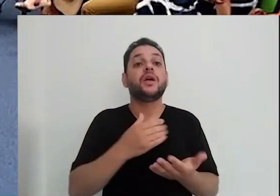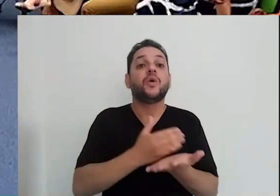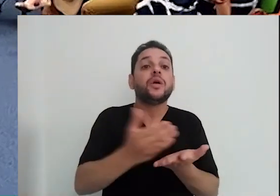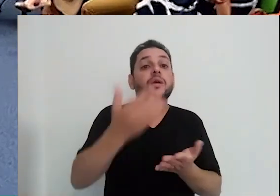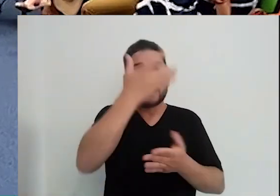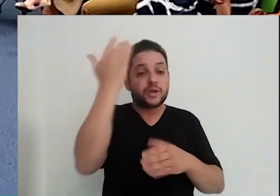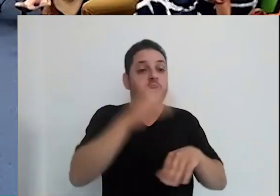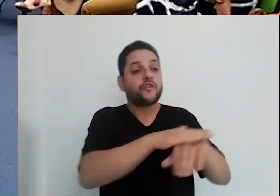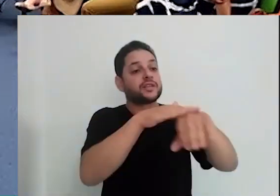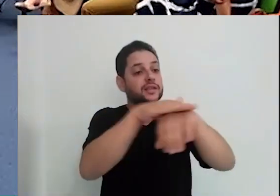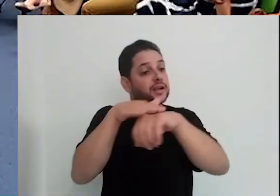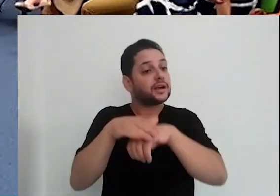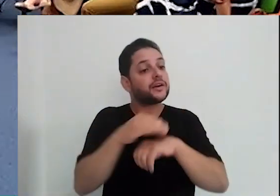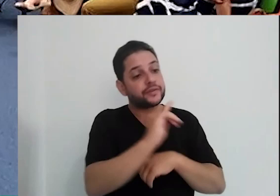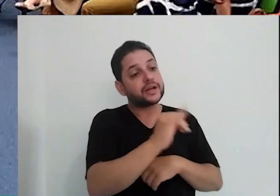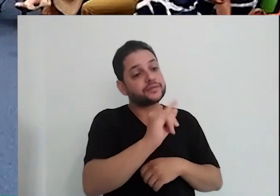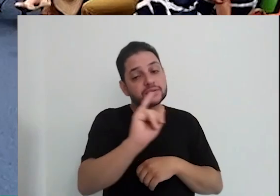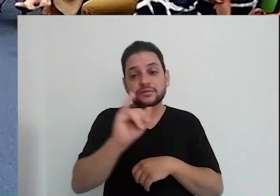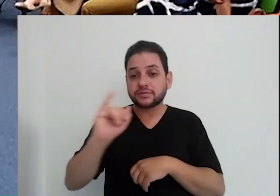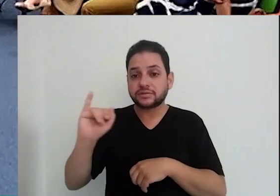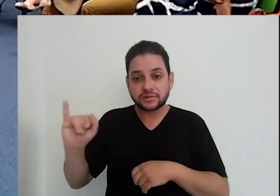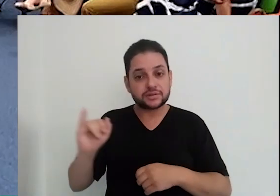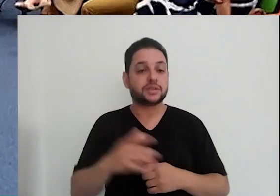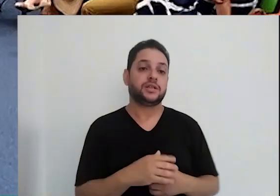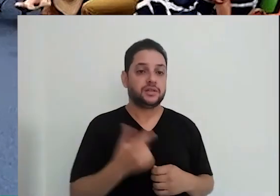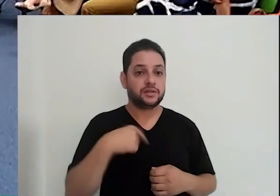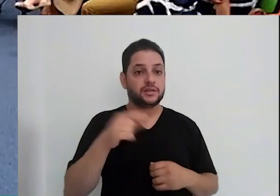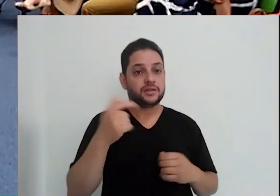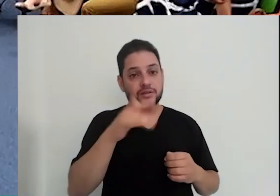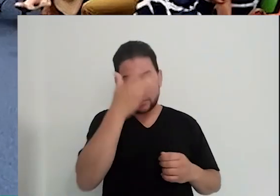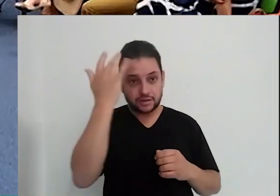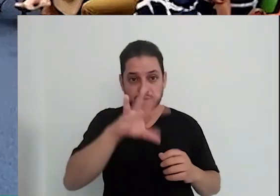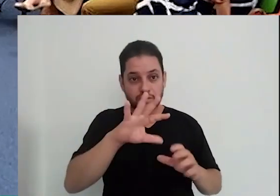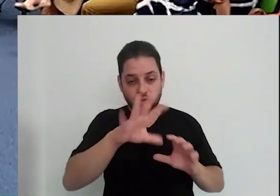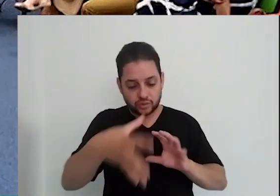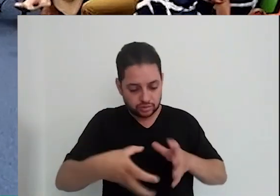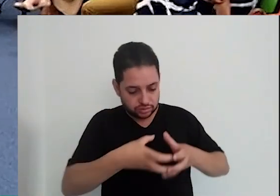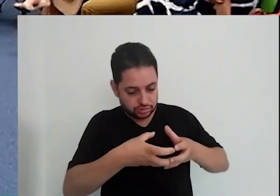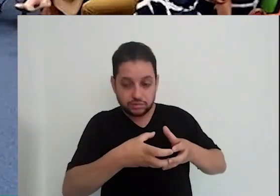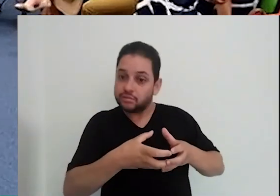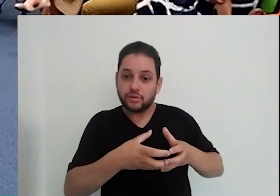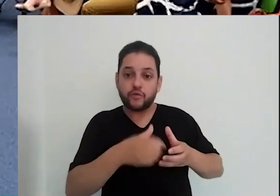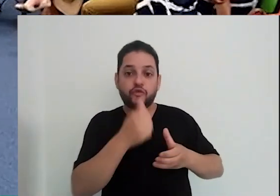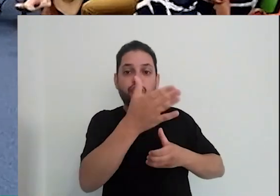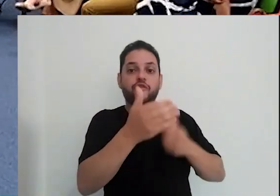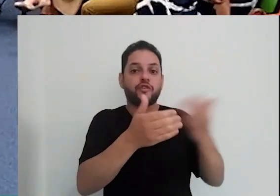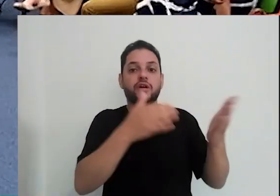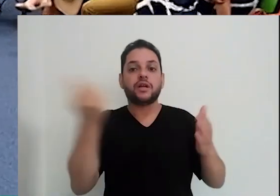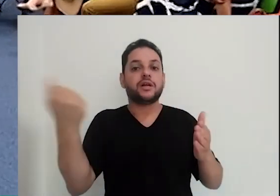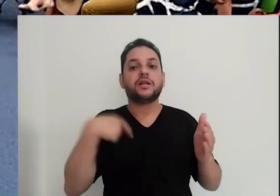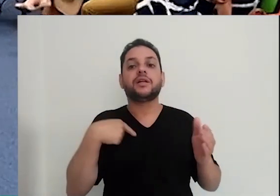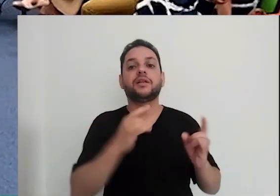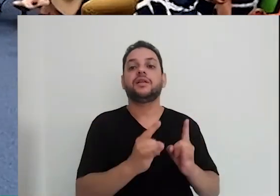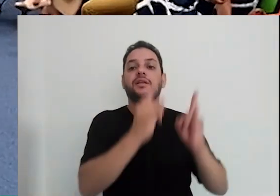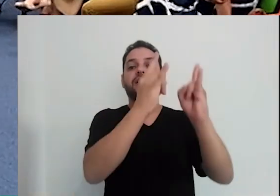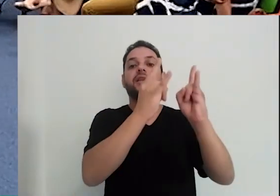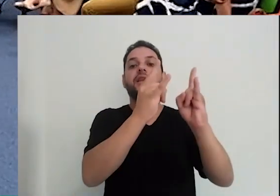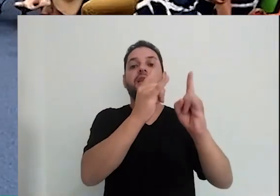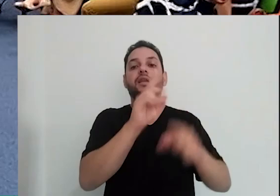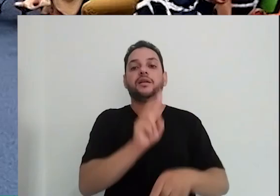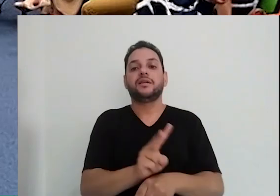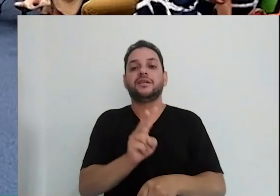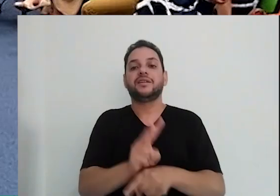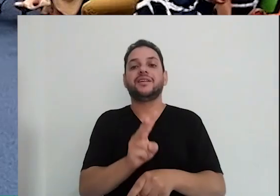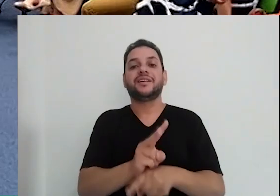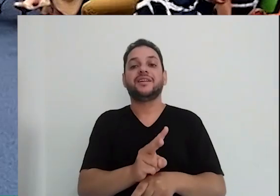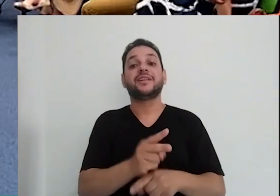pessoas e falar às vezes com as pessoas que tão fora da nossa bolha de repente você chega pro seu porteiro do prédio bate o papo com